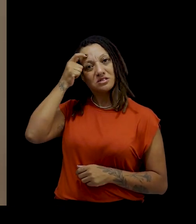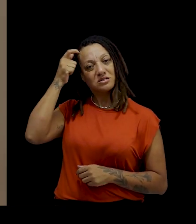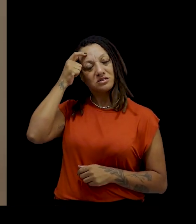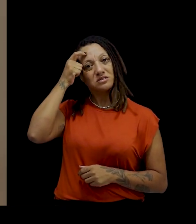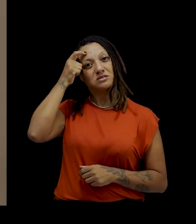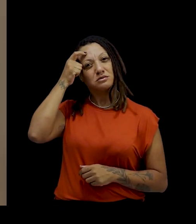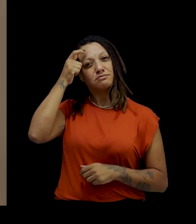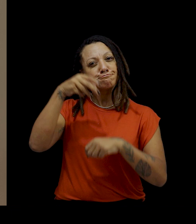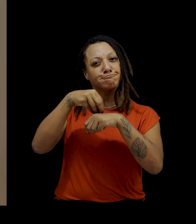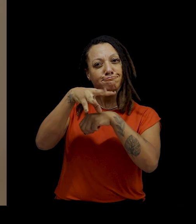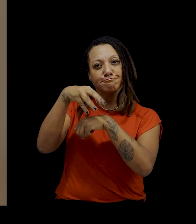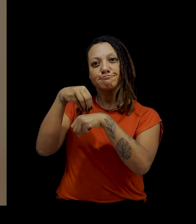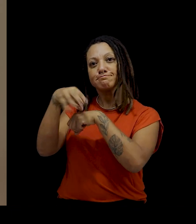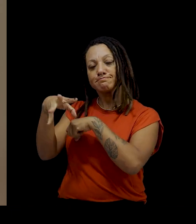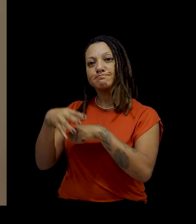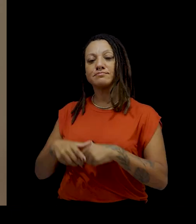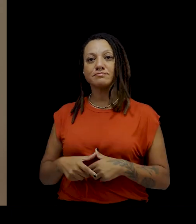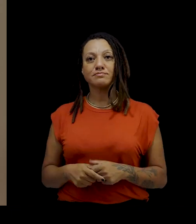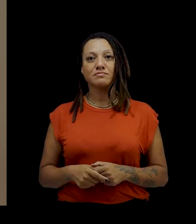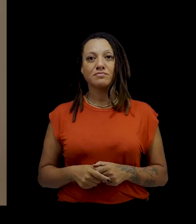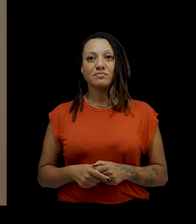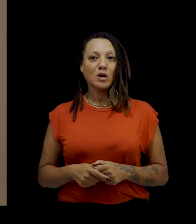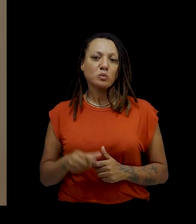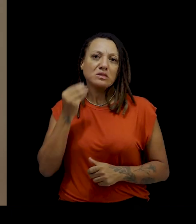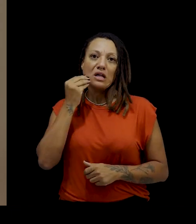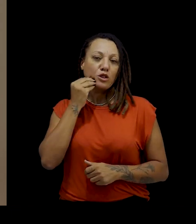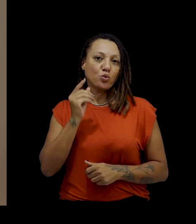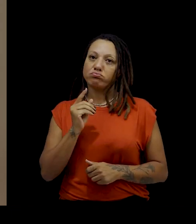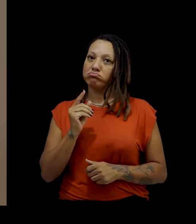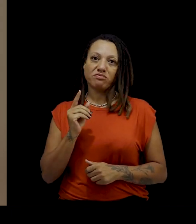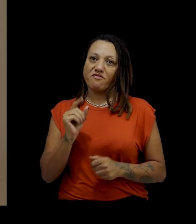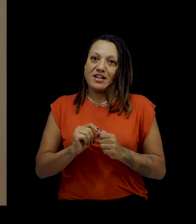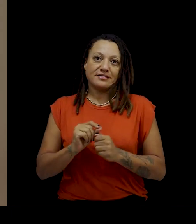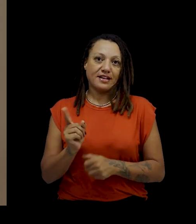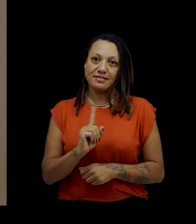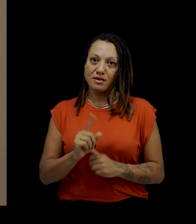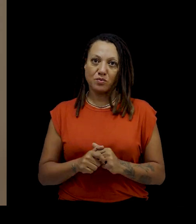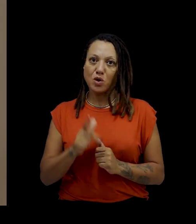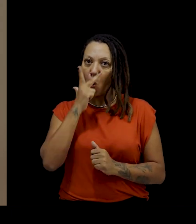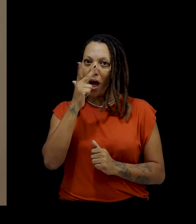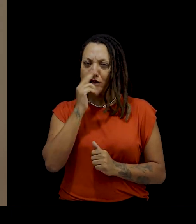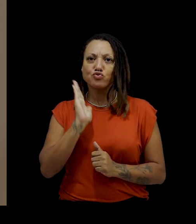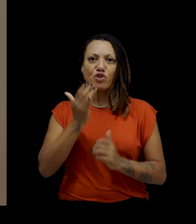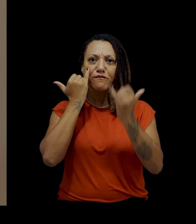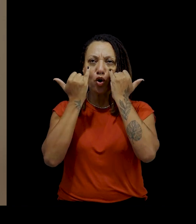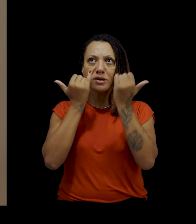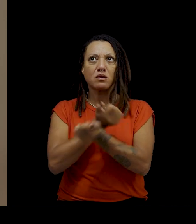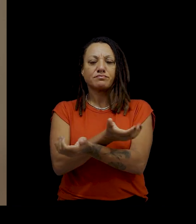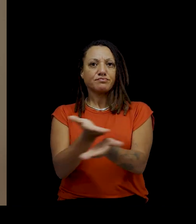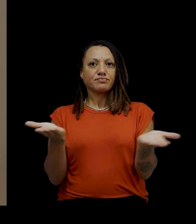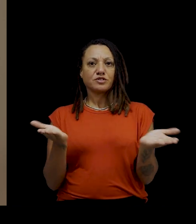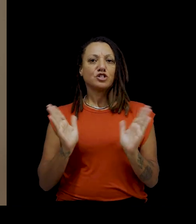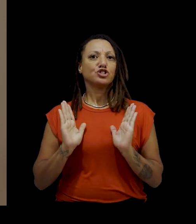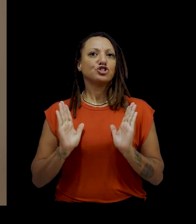conscientização é algo que eu não tento fazer. Eu acho que assim, as informações estão todas aí, não é por